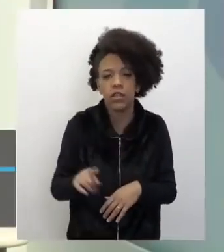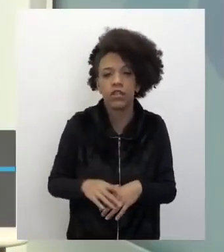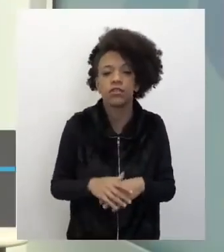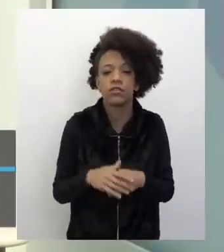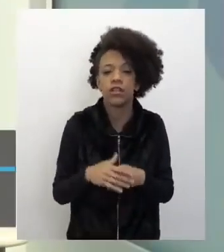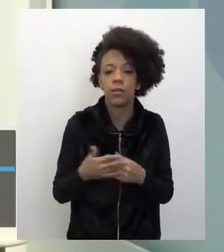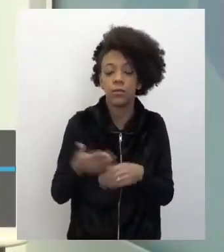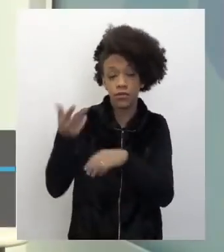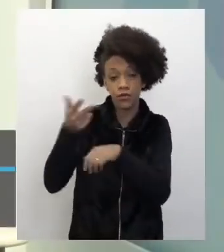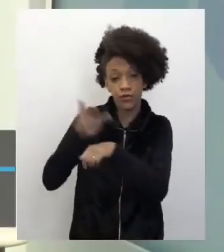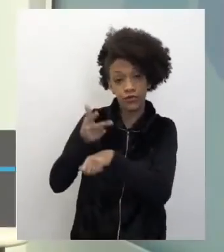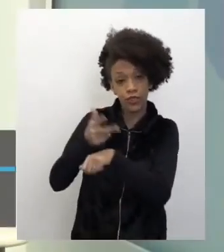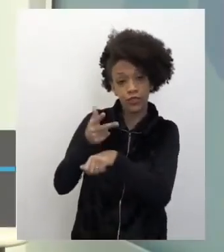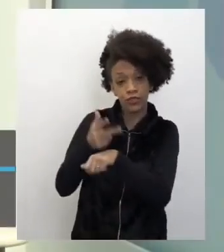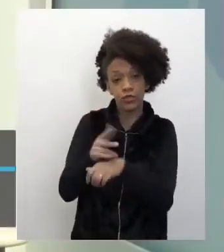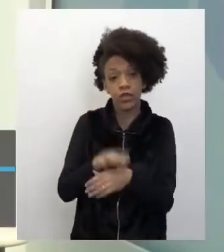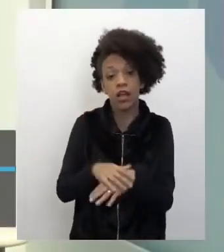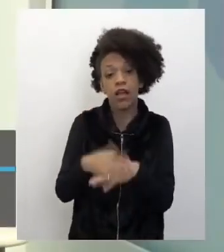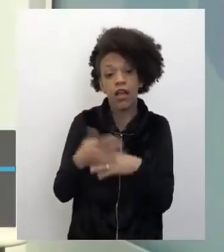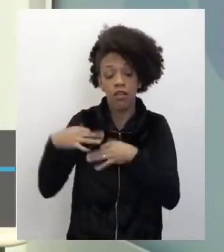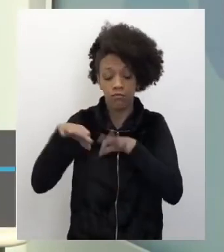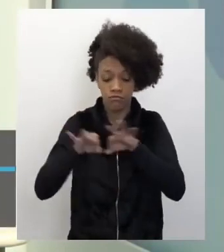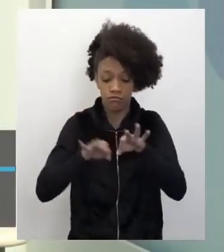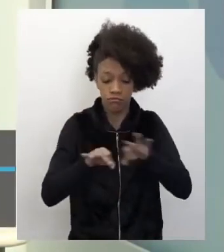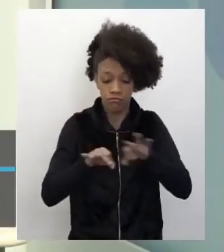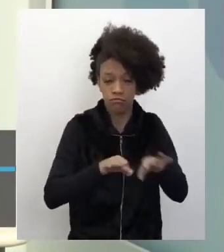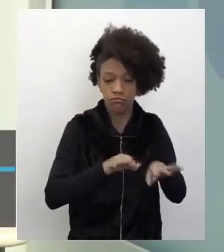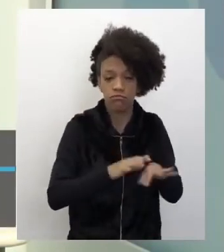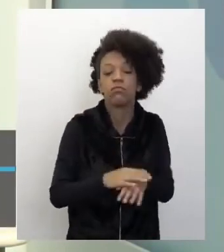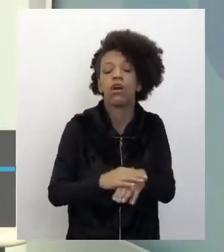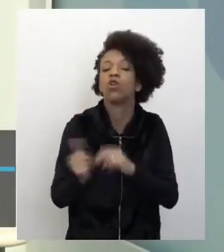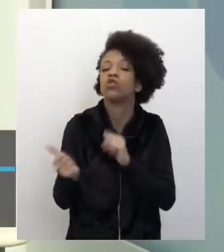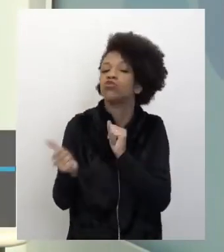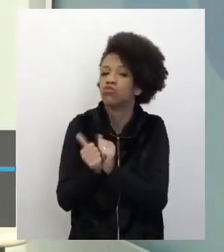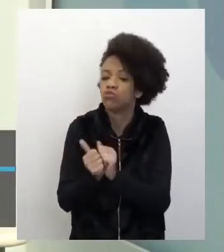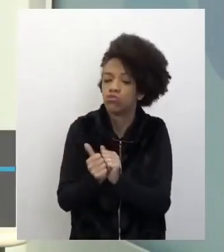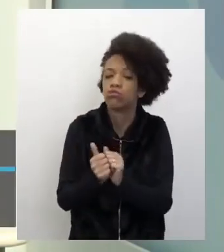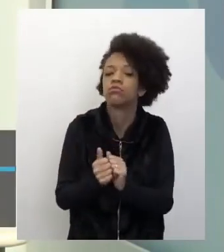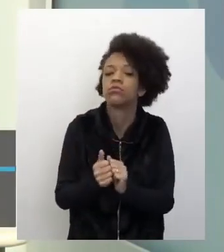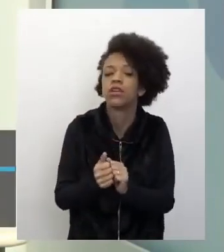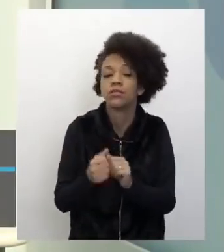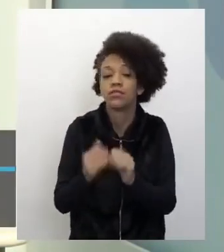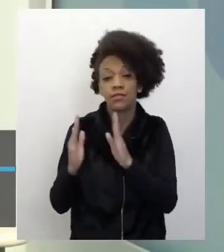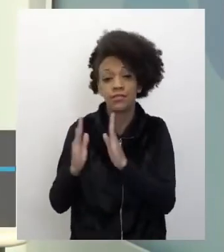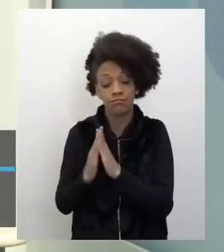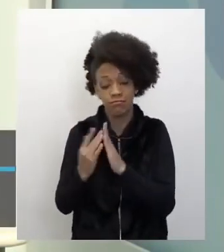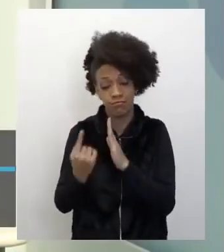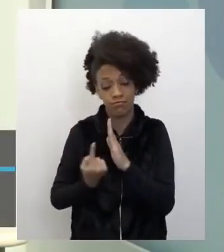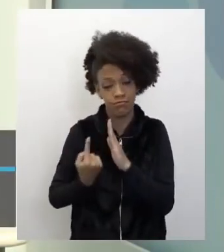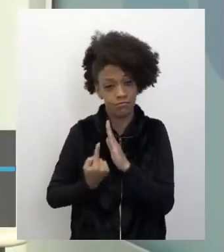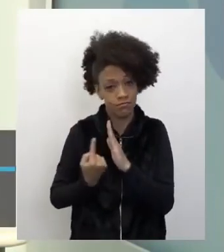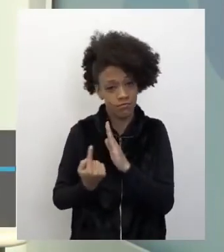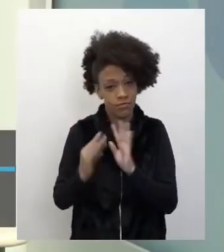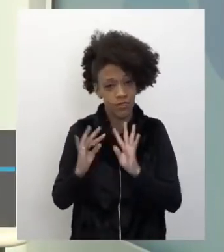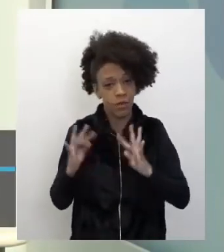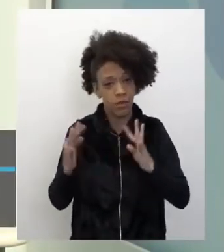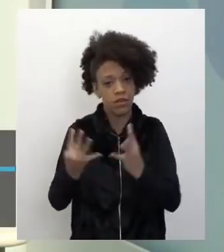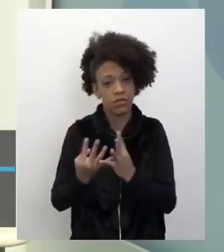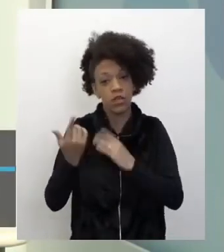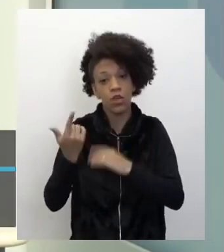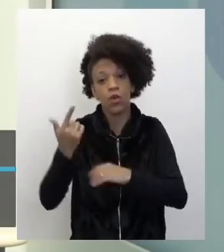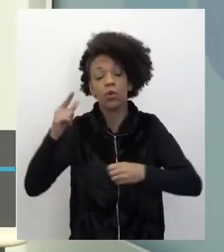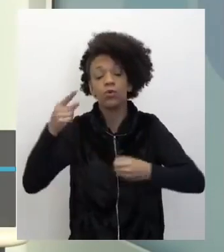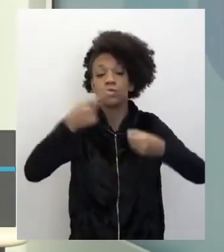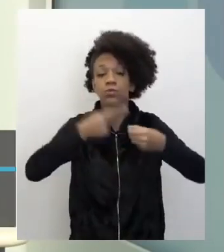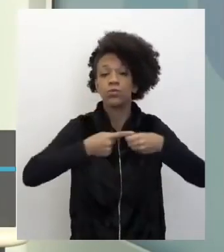dos vídeos, ela elabora os planos de aula junto com a gente, está no isolamento ainda social em outro município,